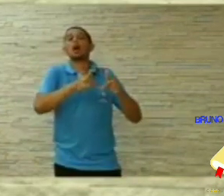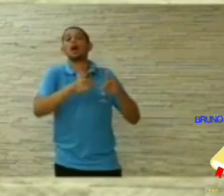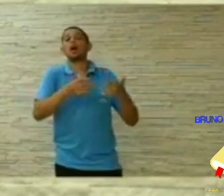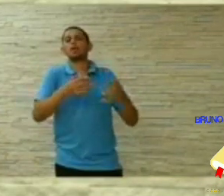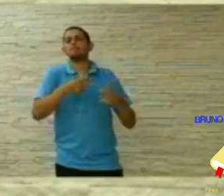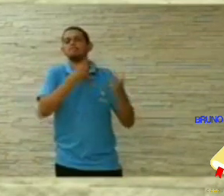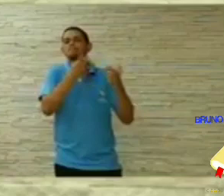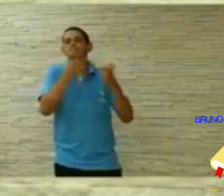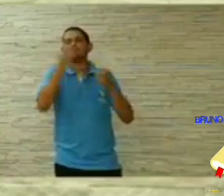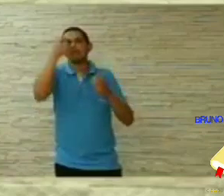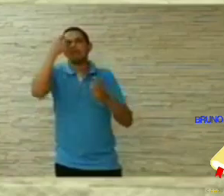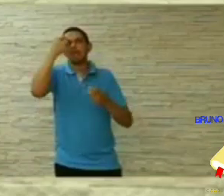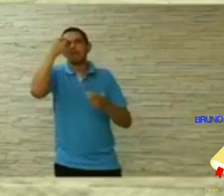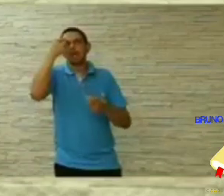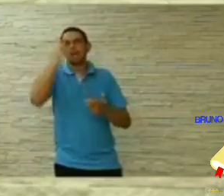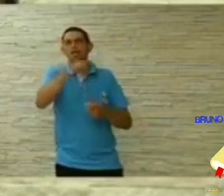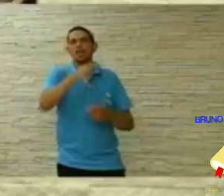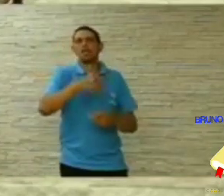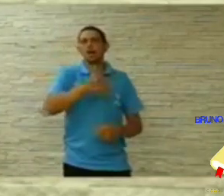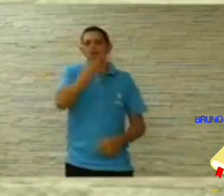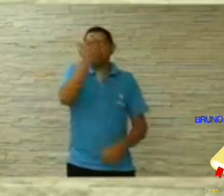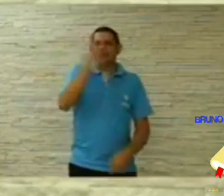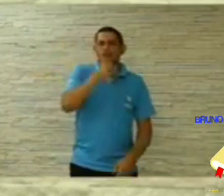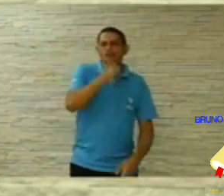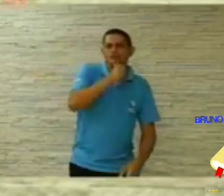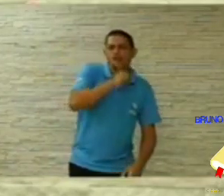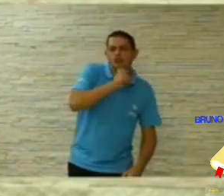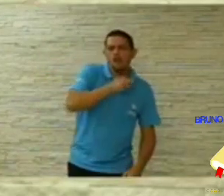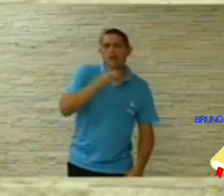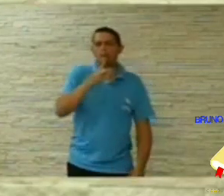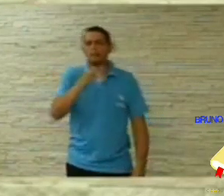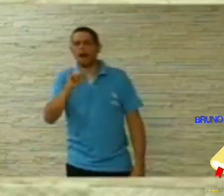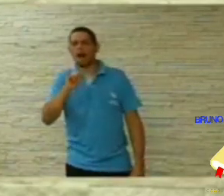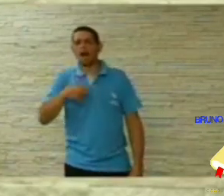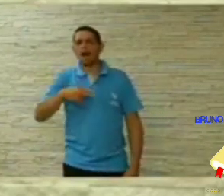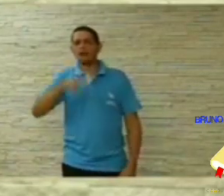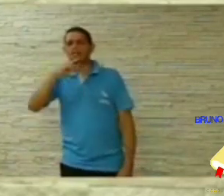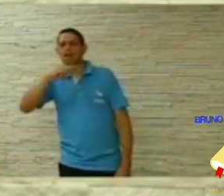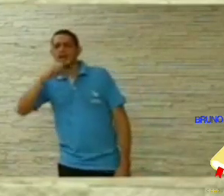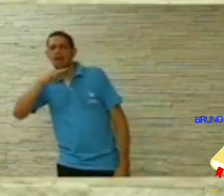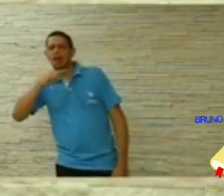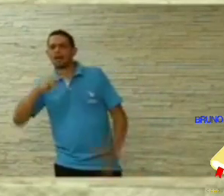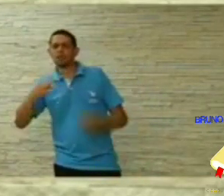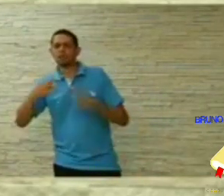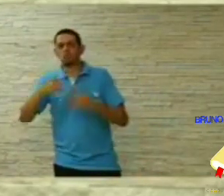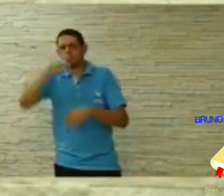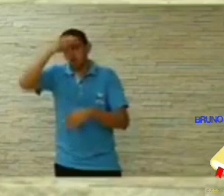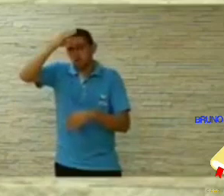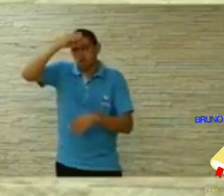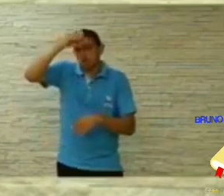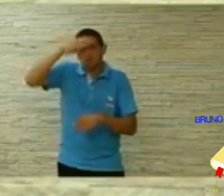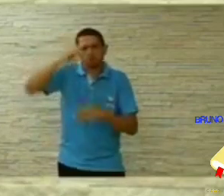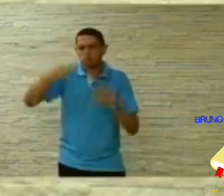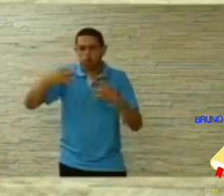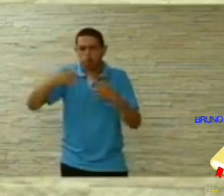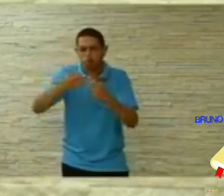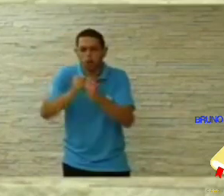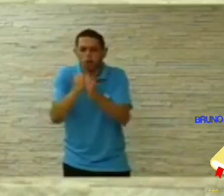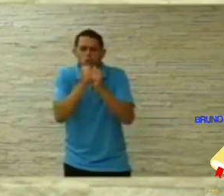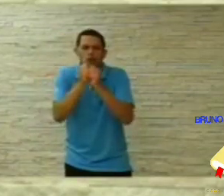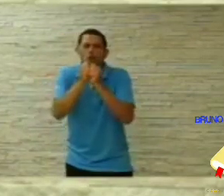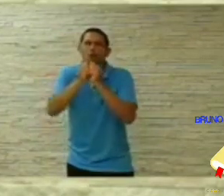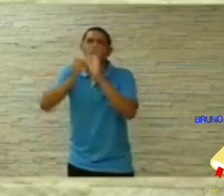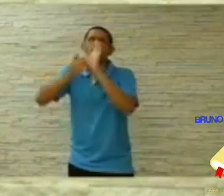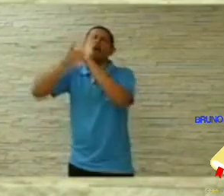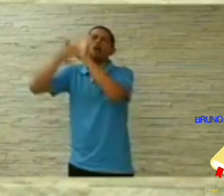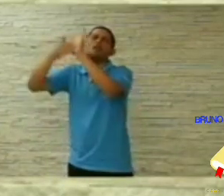o pai e o neto, tios, presentes, amigos, todos louvando o nome de Deus de geração em